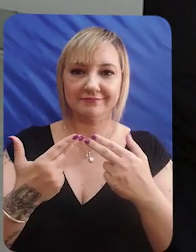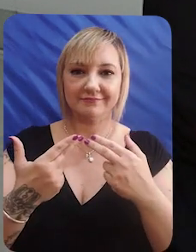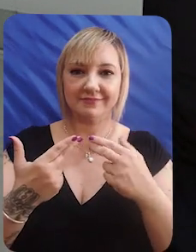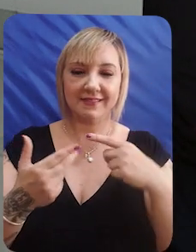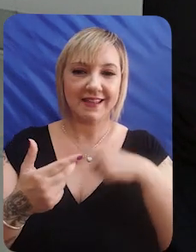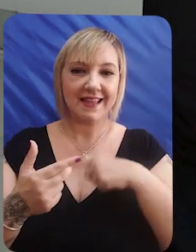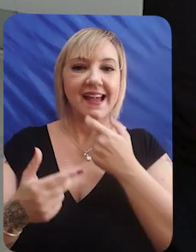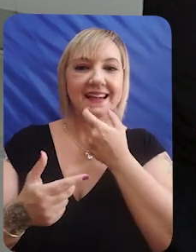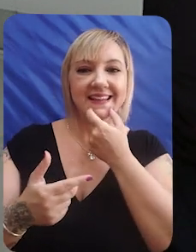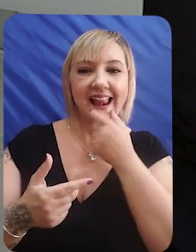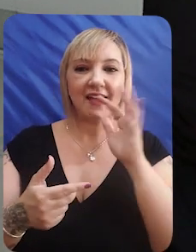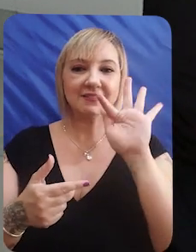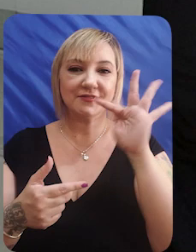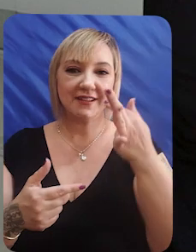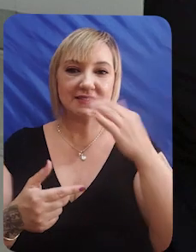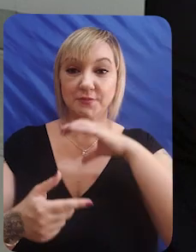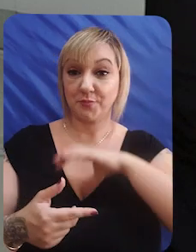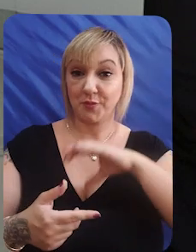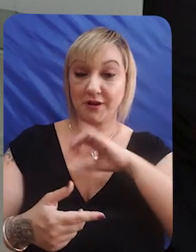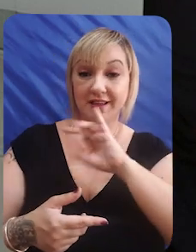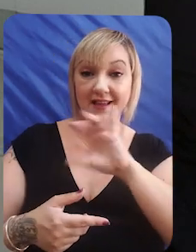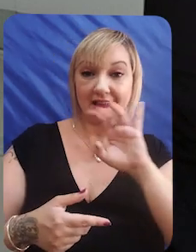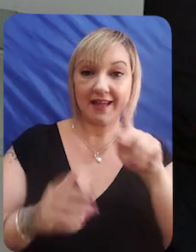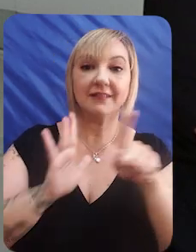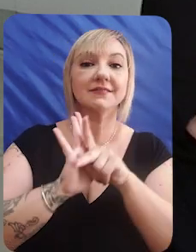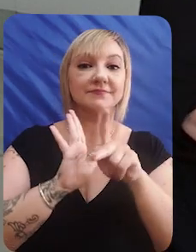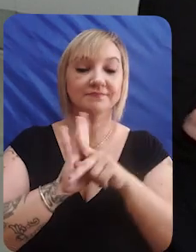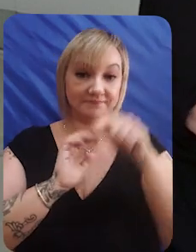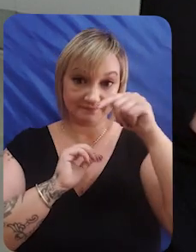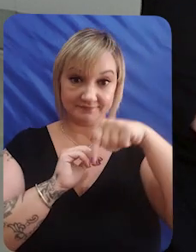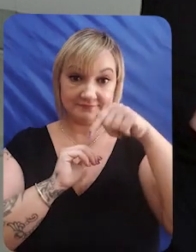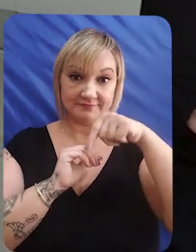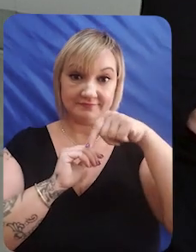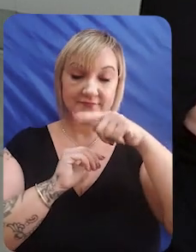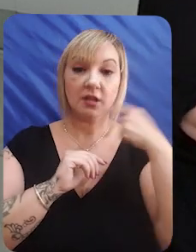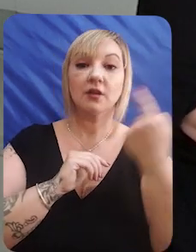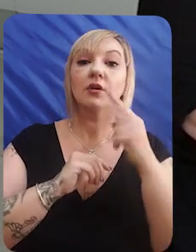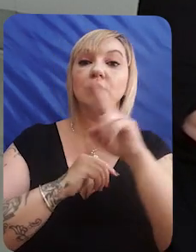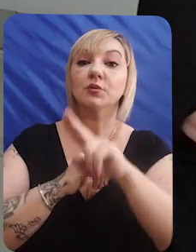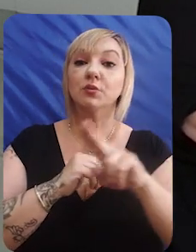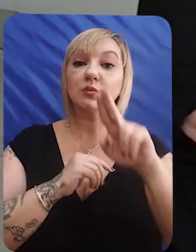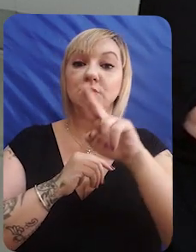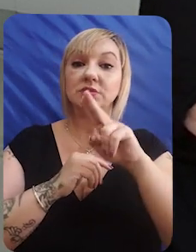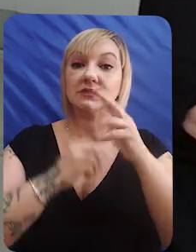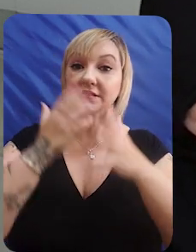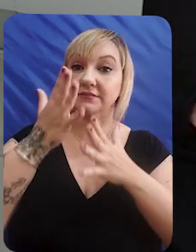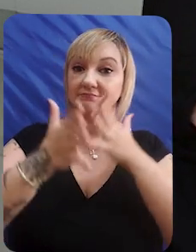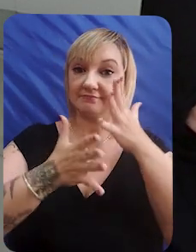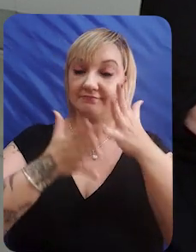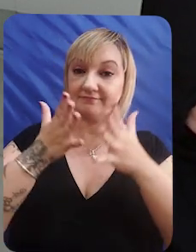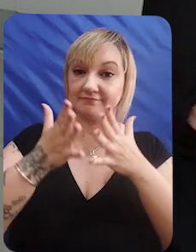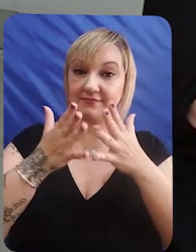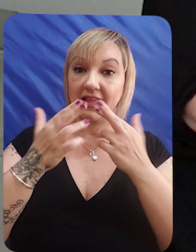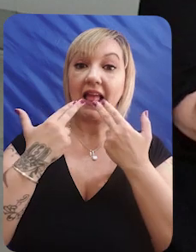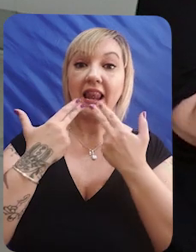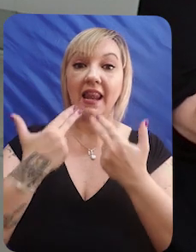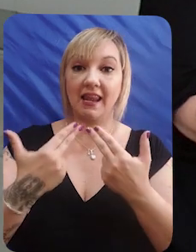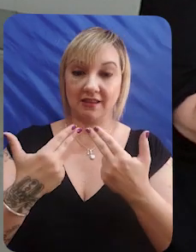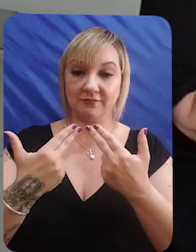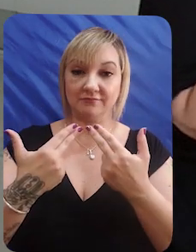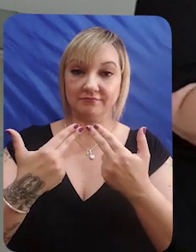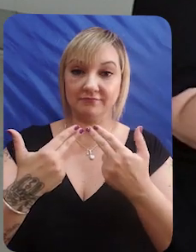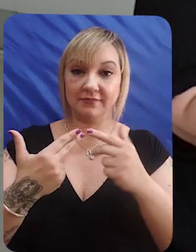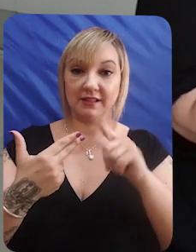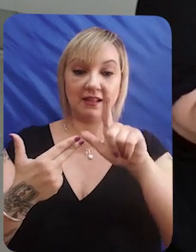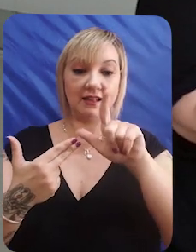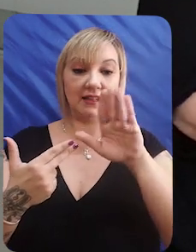inglês, francês, português, cada um tem a sua língua. Aqui nós usamos a Libras, né, que é a sigla Língua